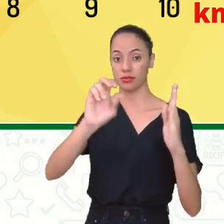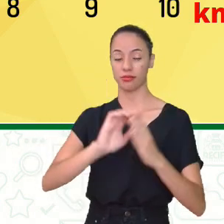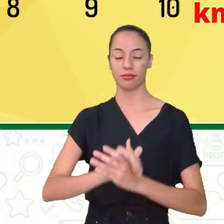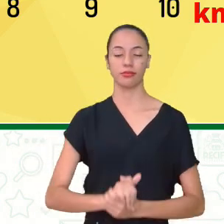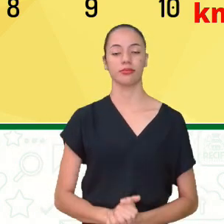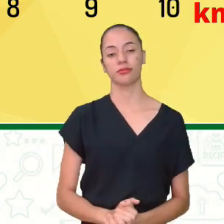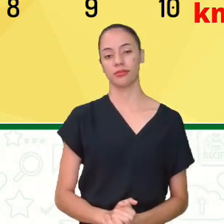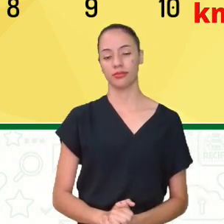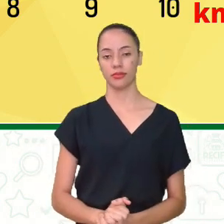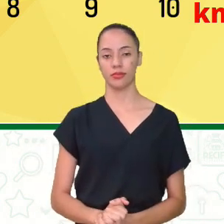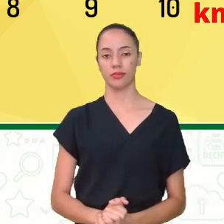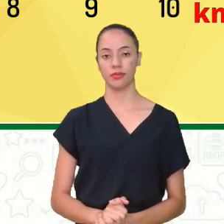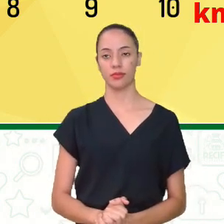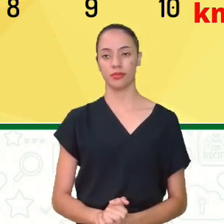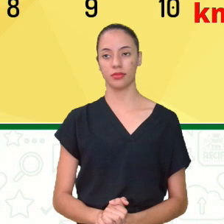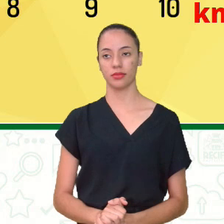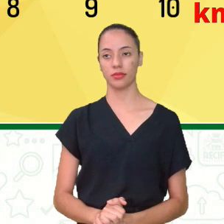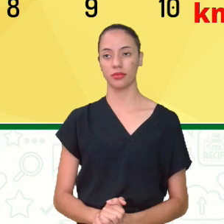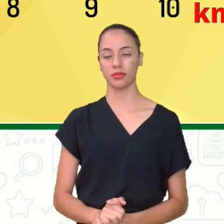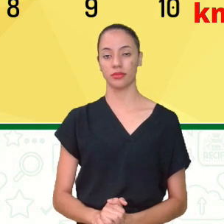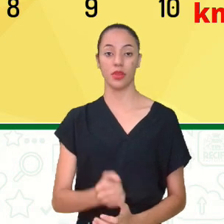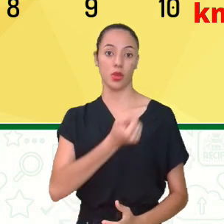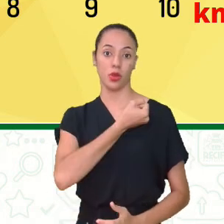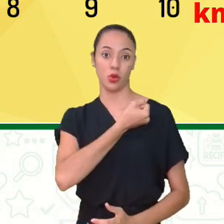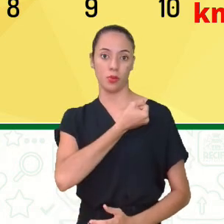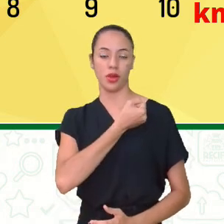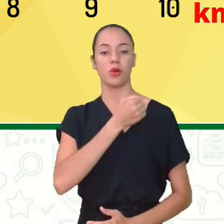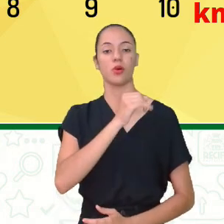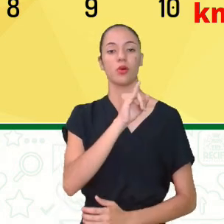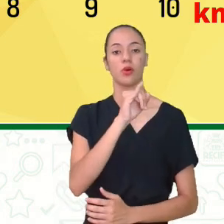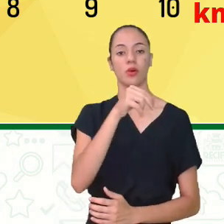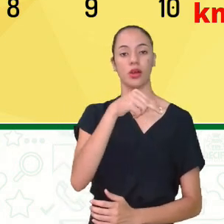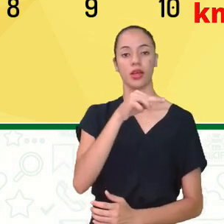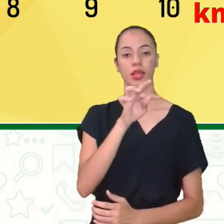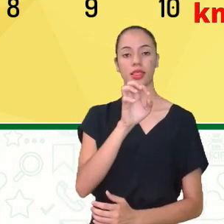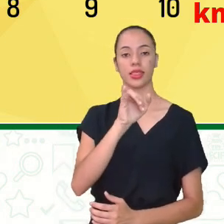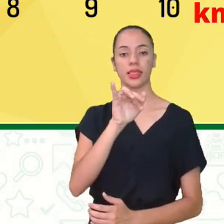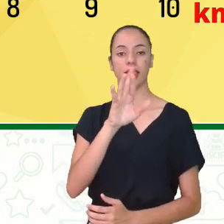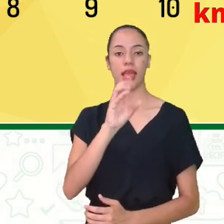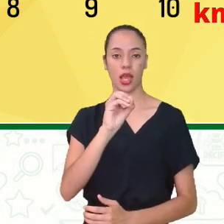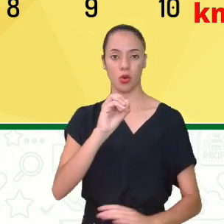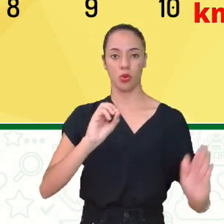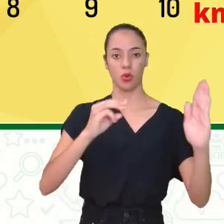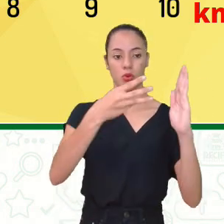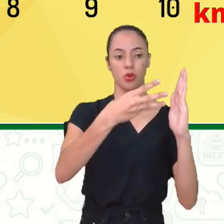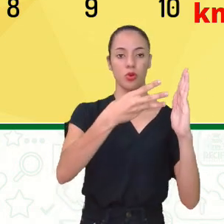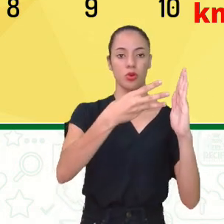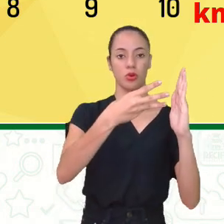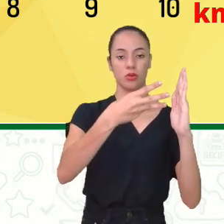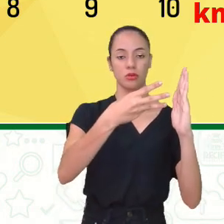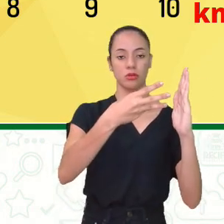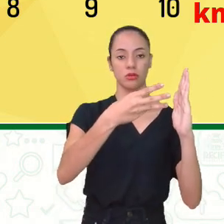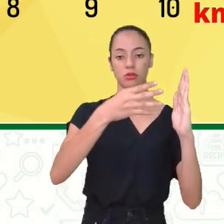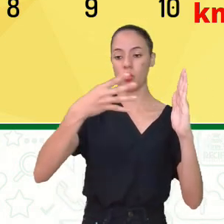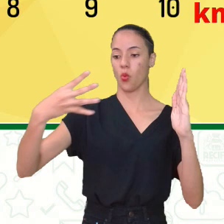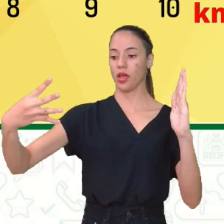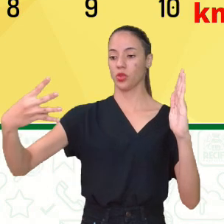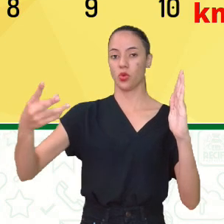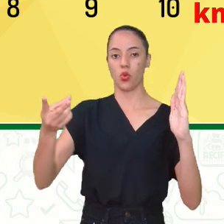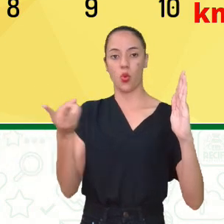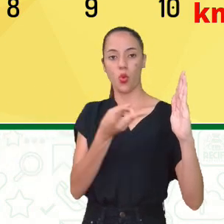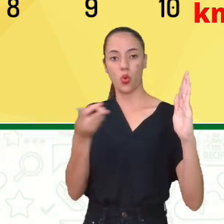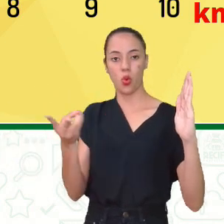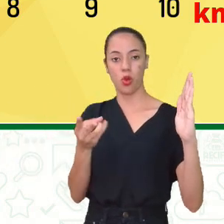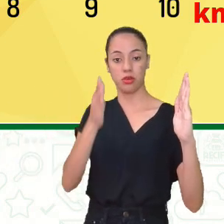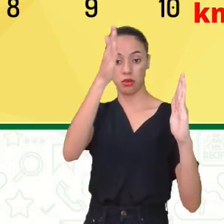Então, entre um número inteiro, o 3, e entre o número inteiro 4. Eu